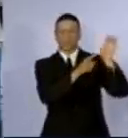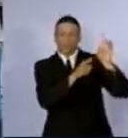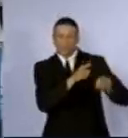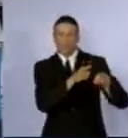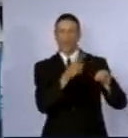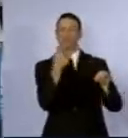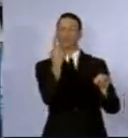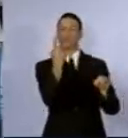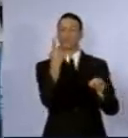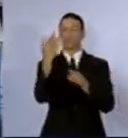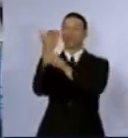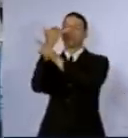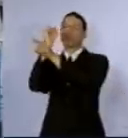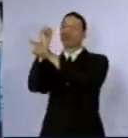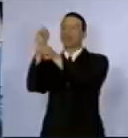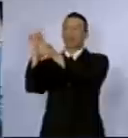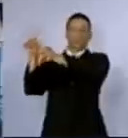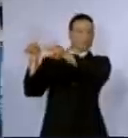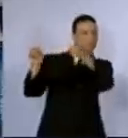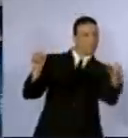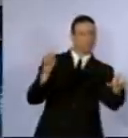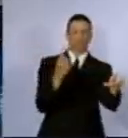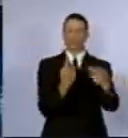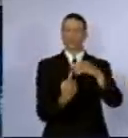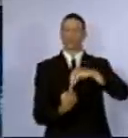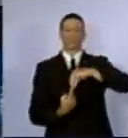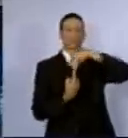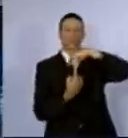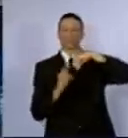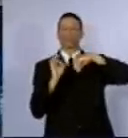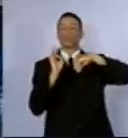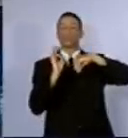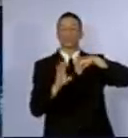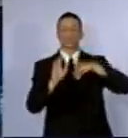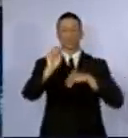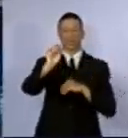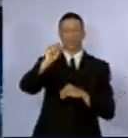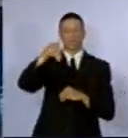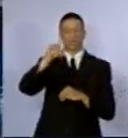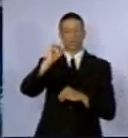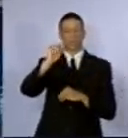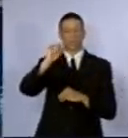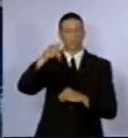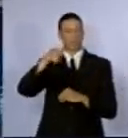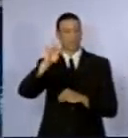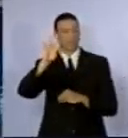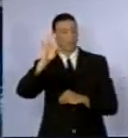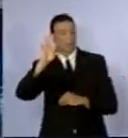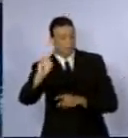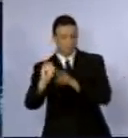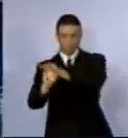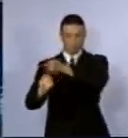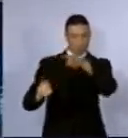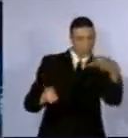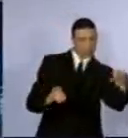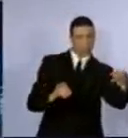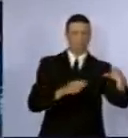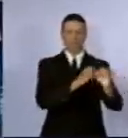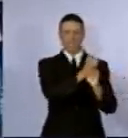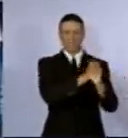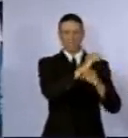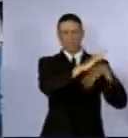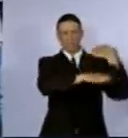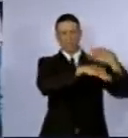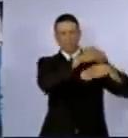única vez ao asbestos, amianto. E depois de 25 anos, ele